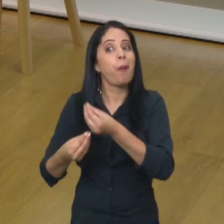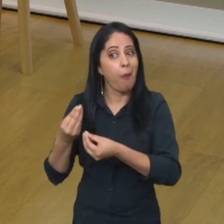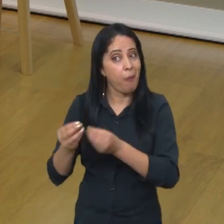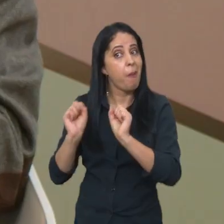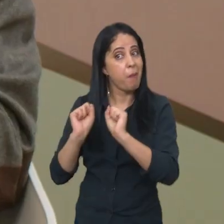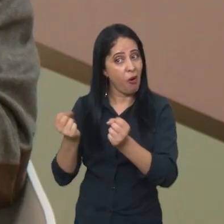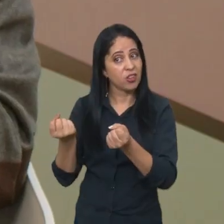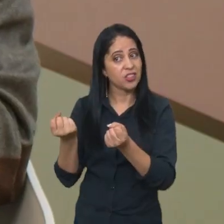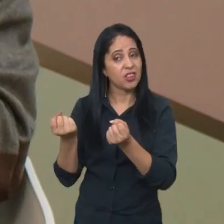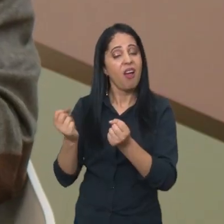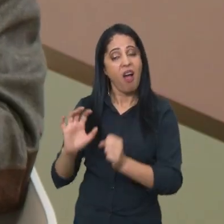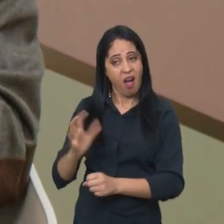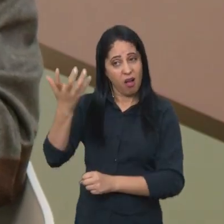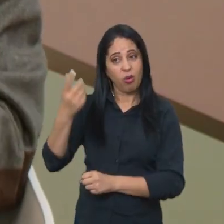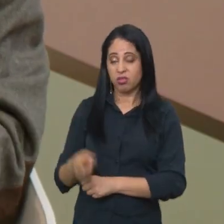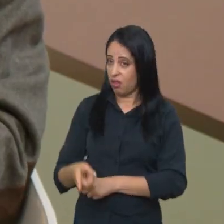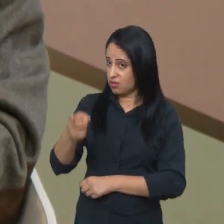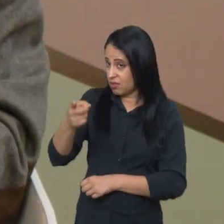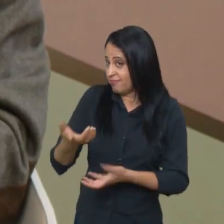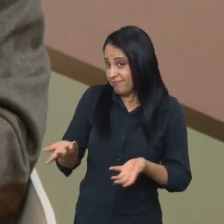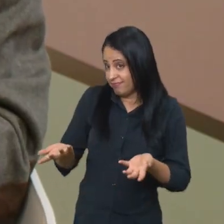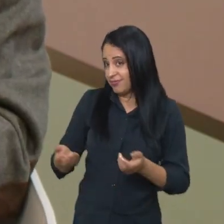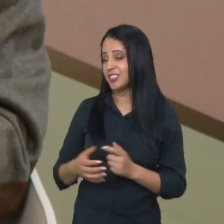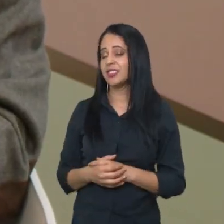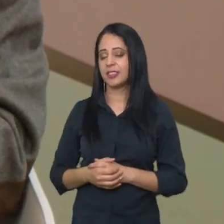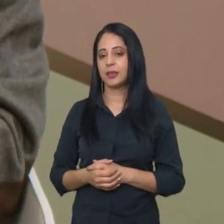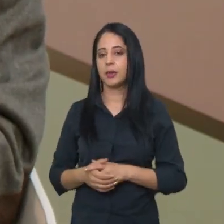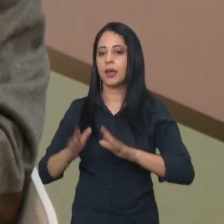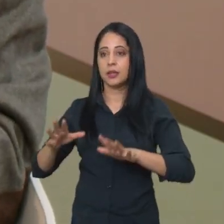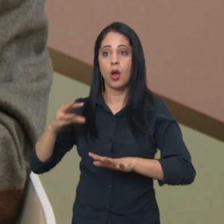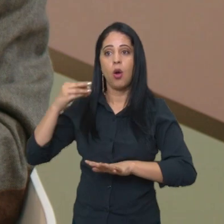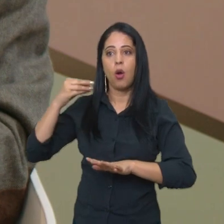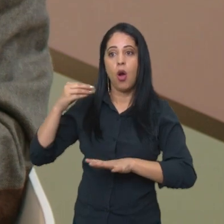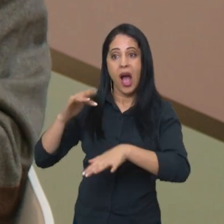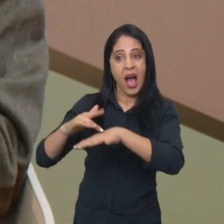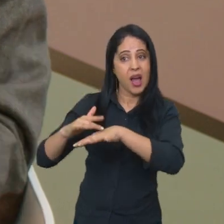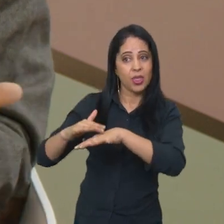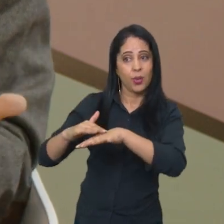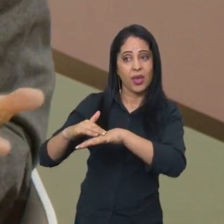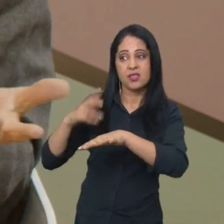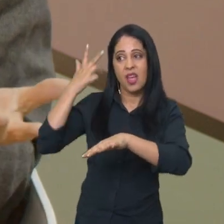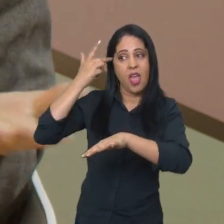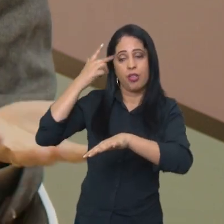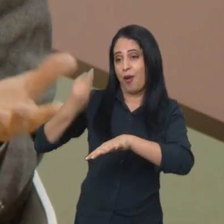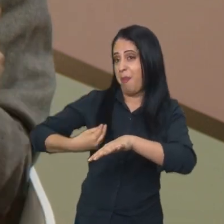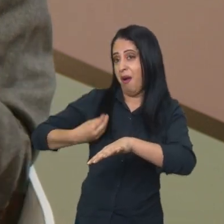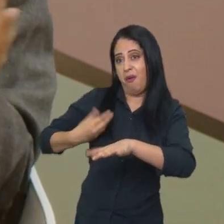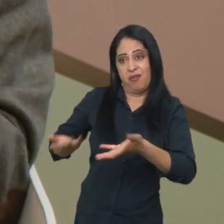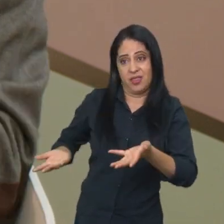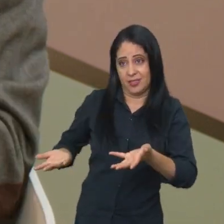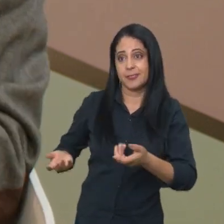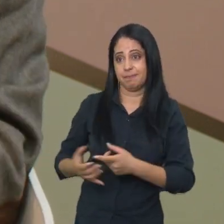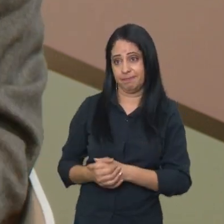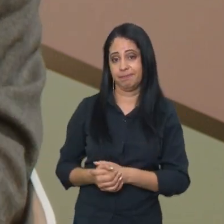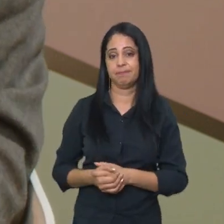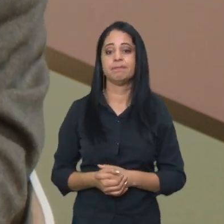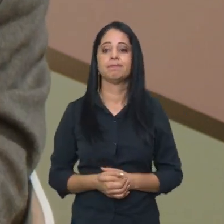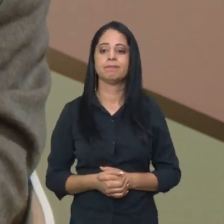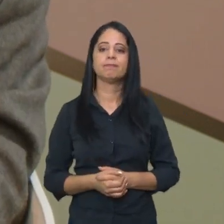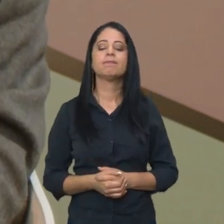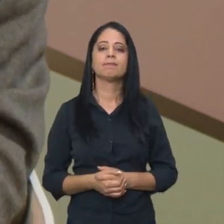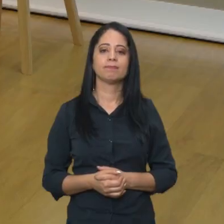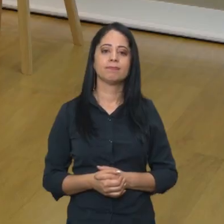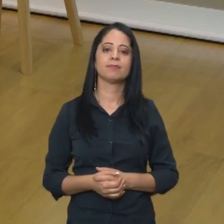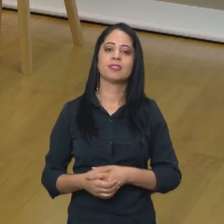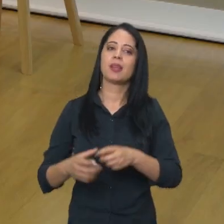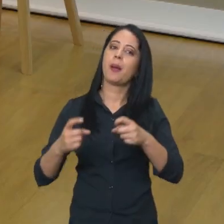Então faz parte da experiência humana as doenças. E a gente tem que saber lidar com as doenças. Com né? certeza. Doutor,